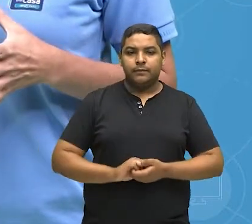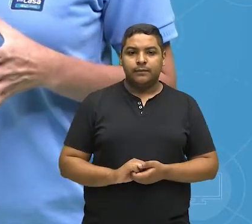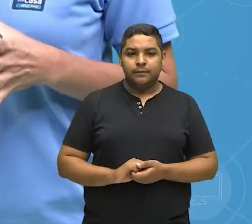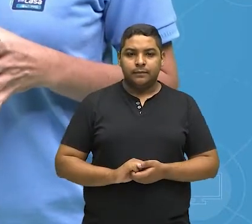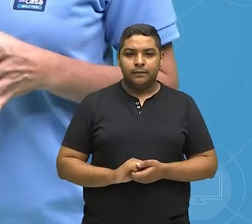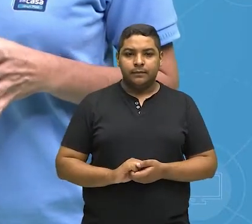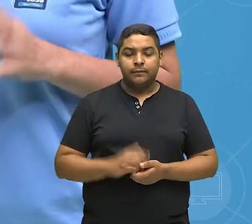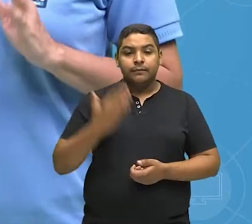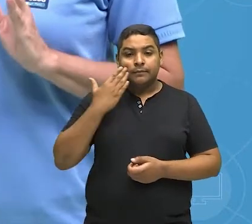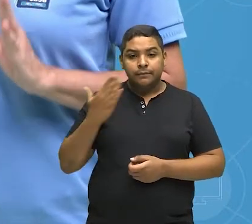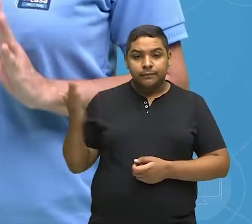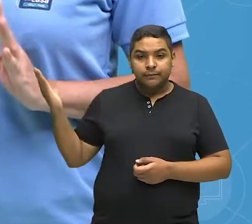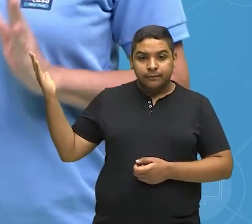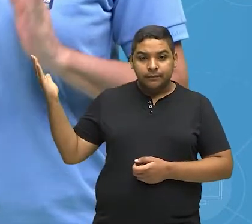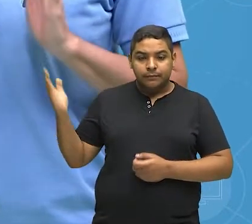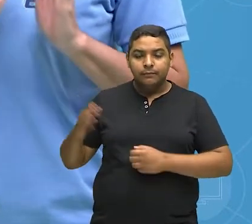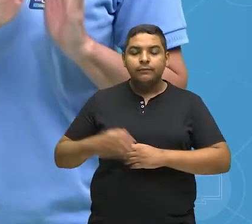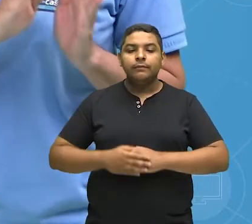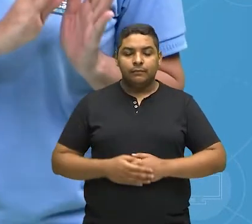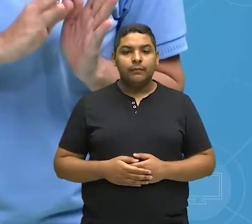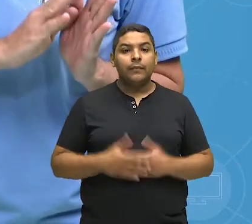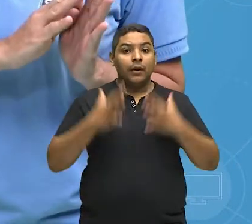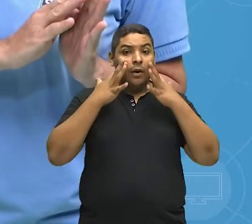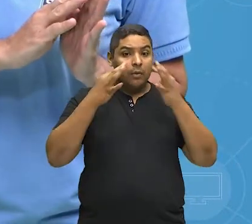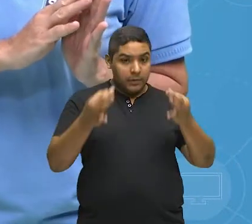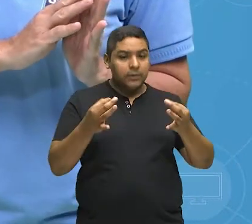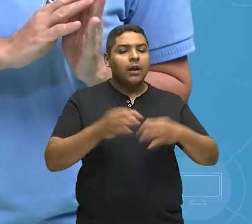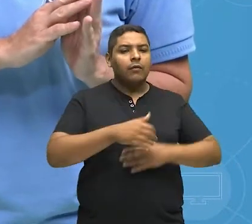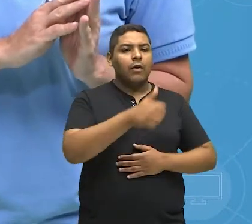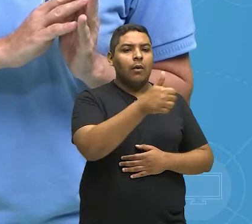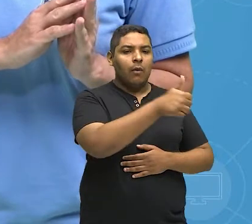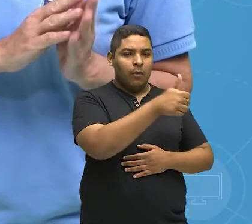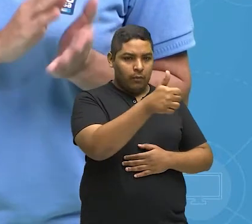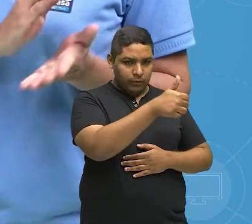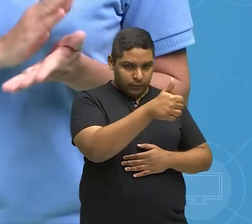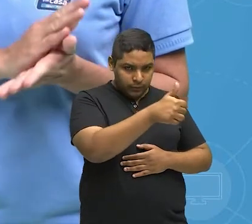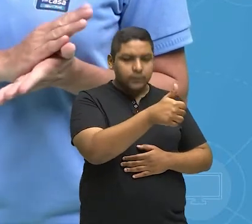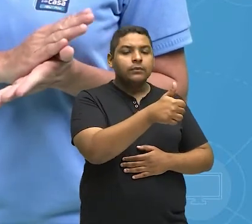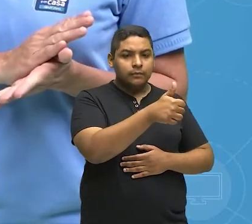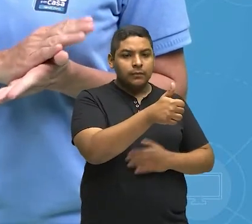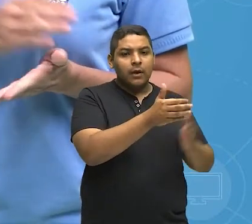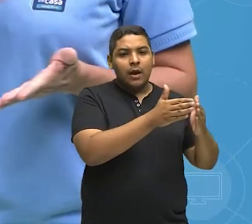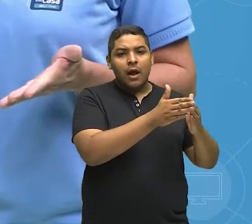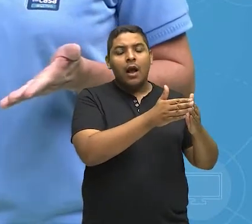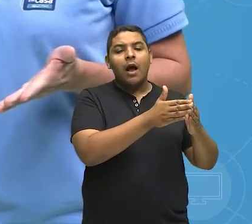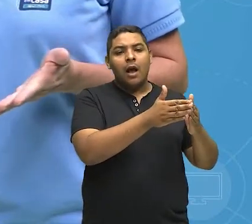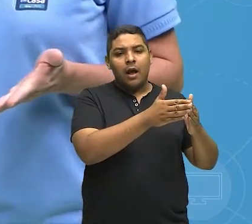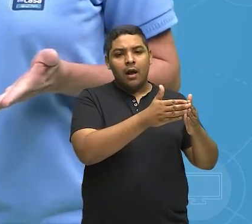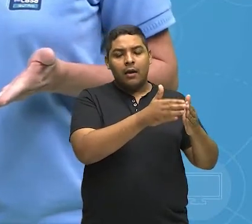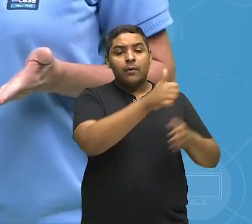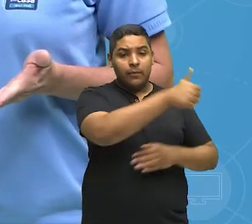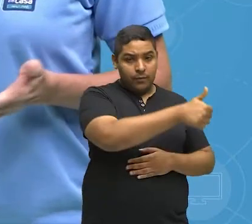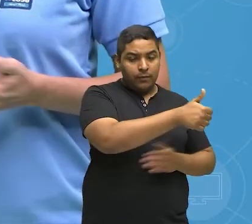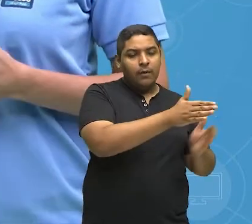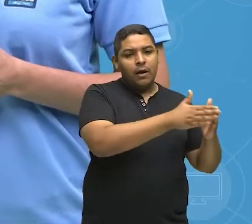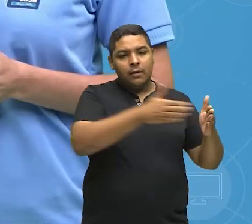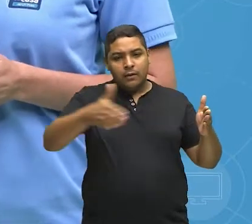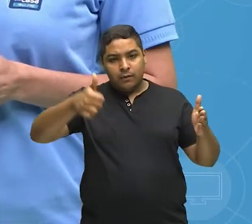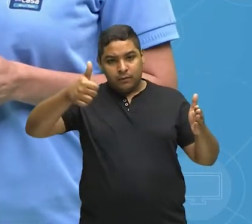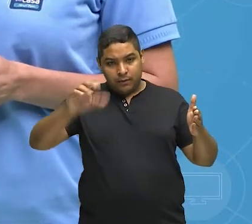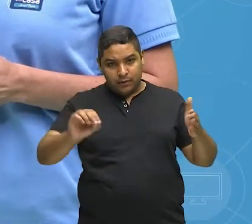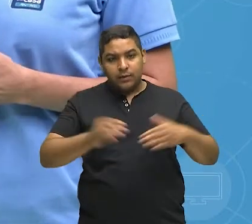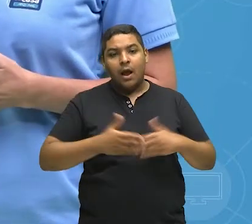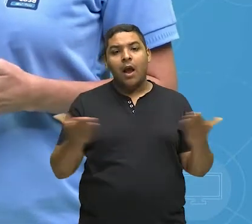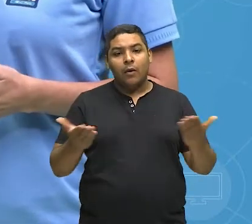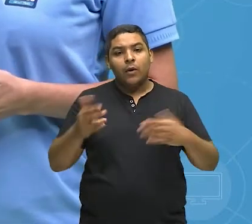Aqui, people, olha só. Observem que o número 11, que a gente separou na sequência até o 10, não foi isso? A gente vai continuar até o